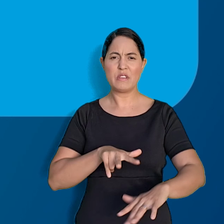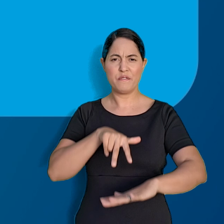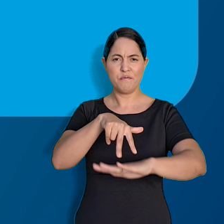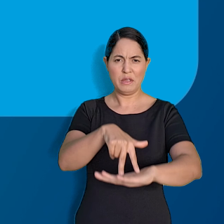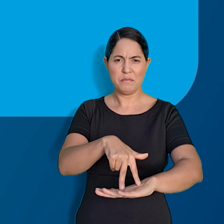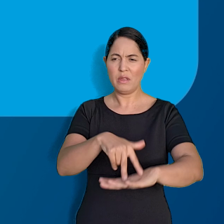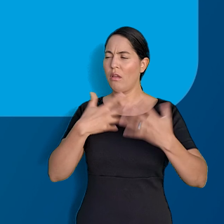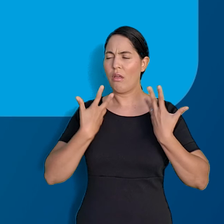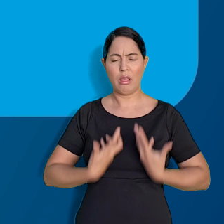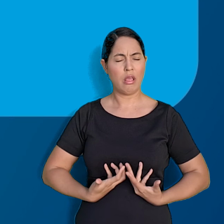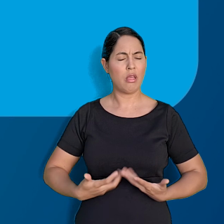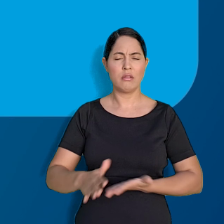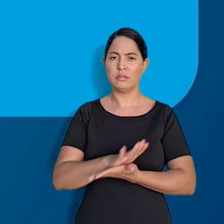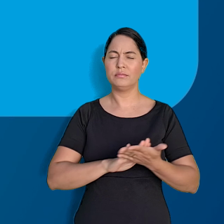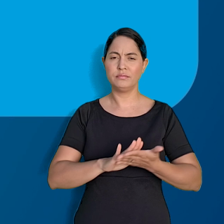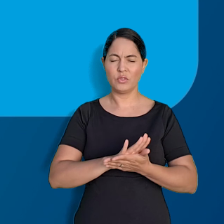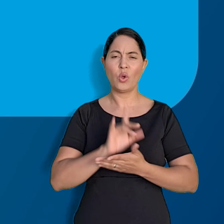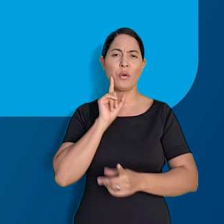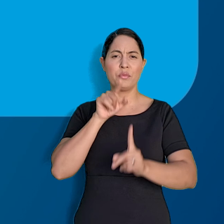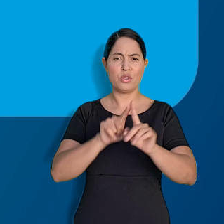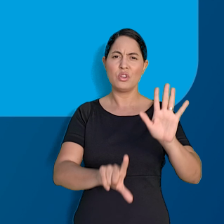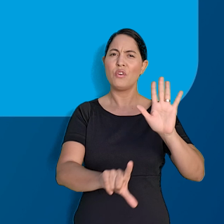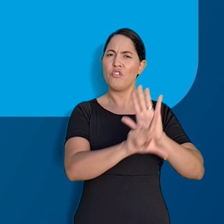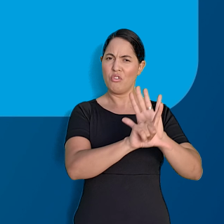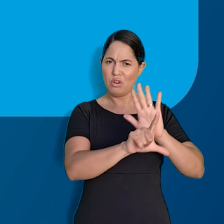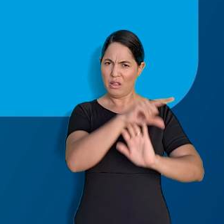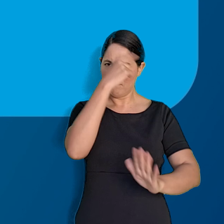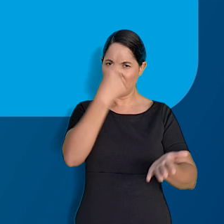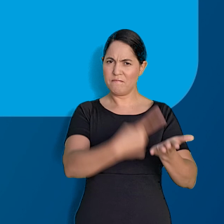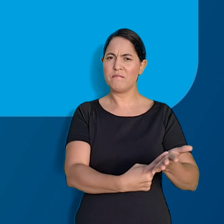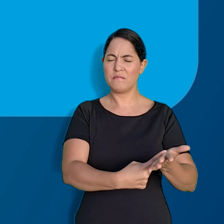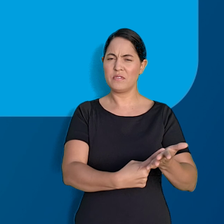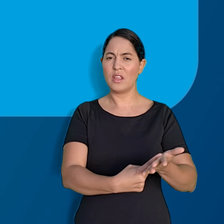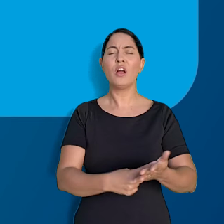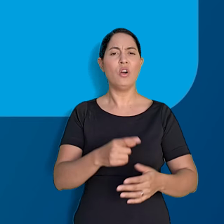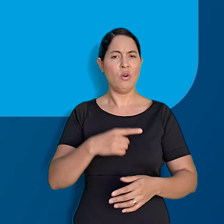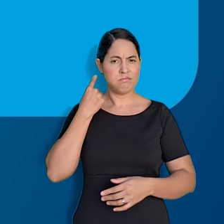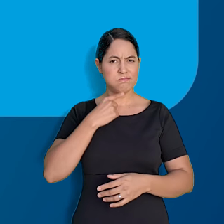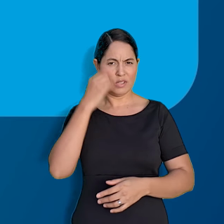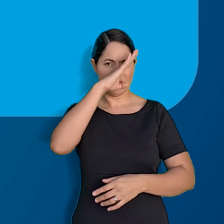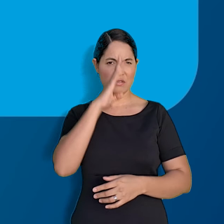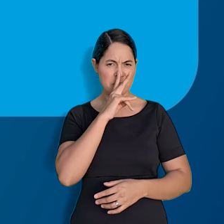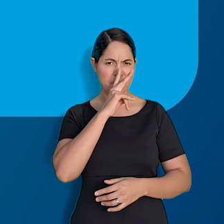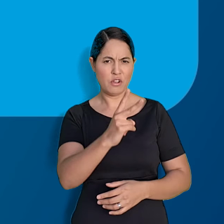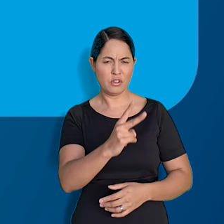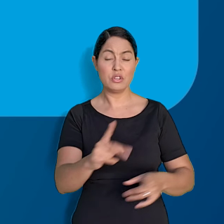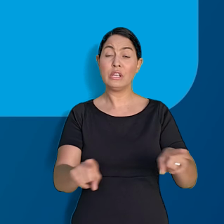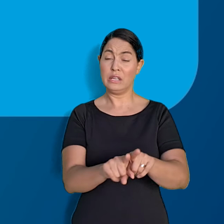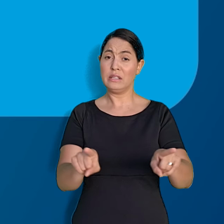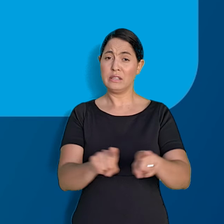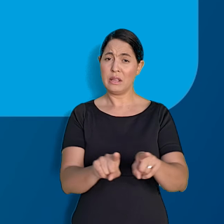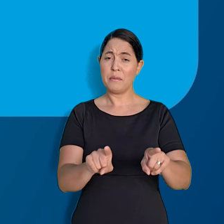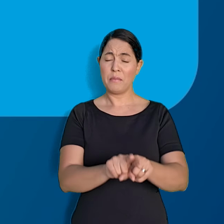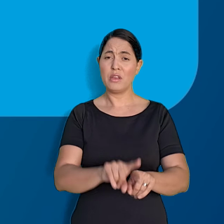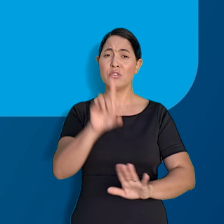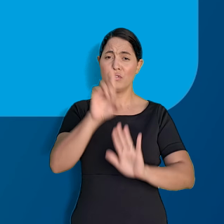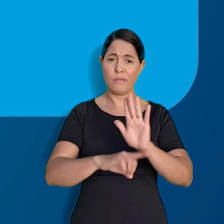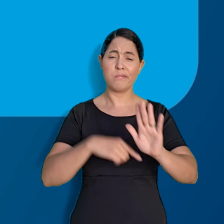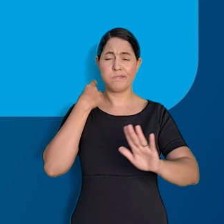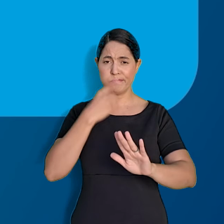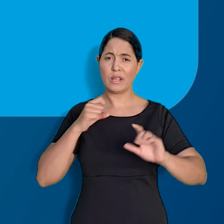e incansável para assegurar o cumprimento da lei, fortalecer a advocacia brasileira e defender prerrogativas que pertencem não